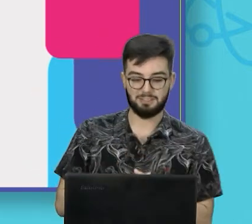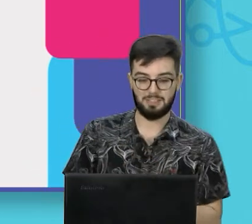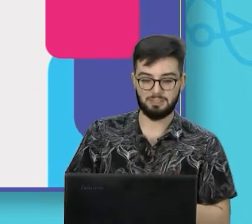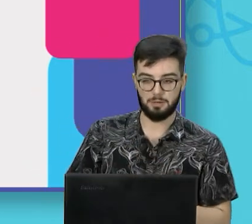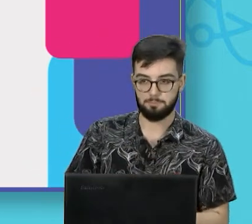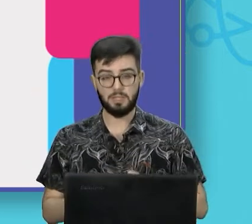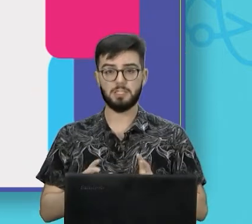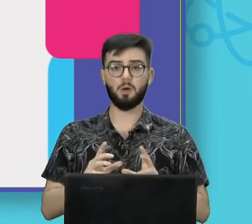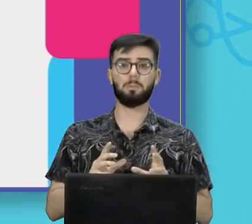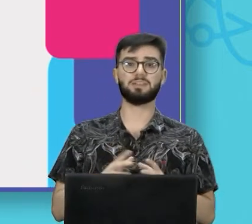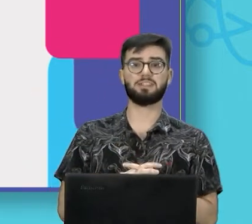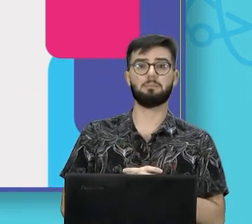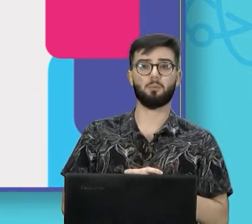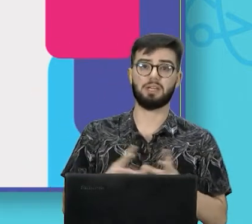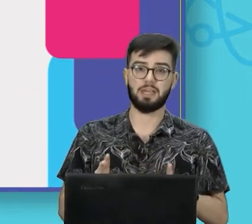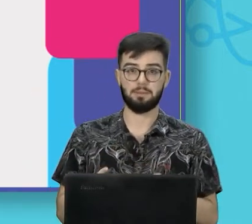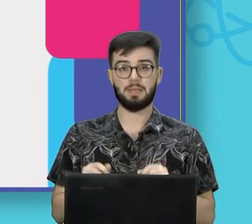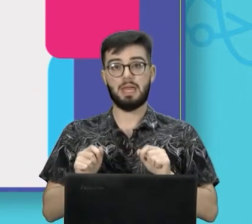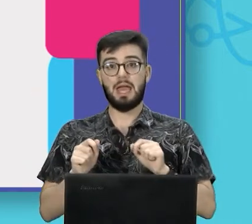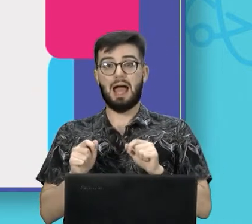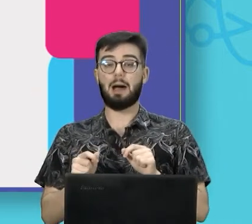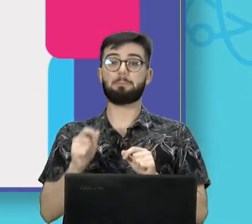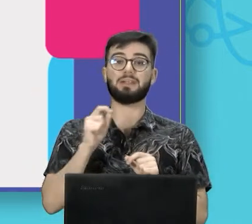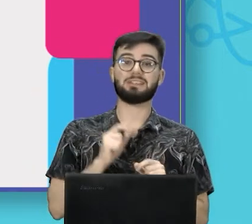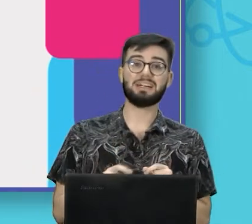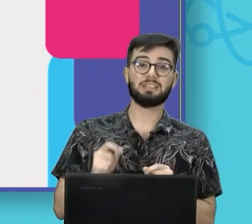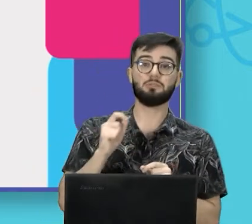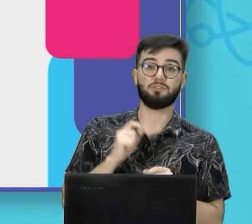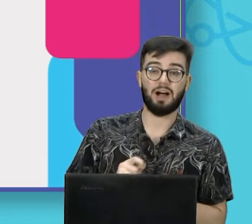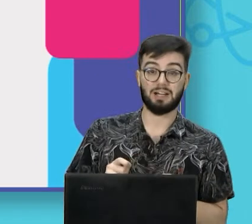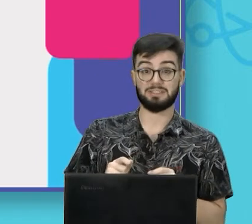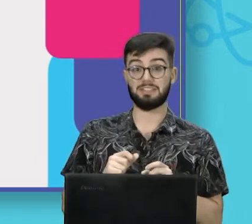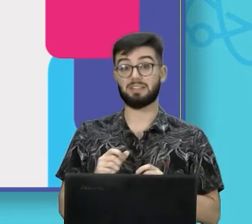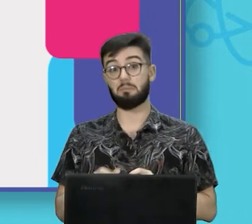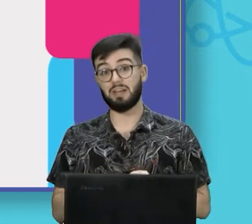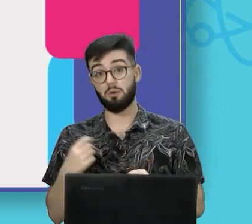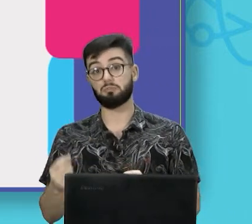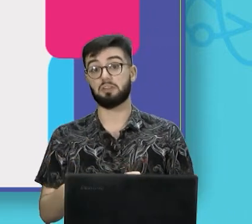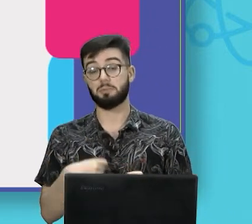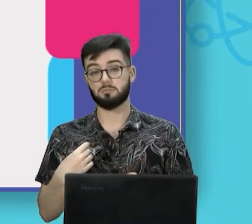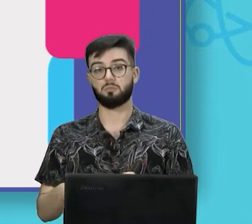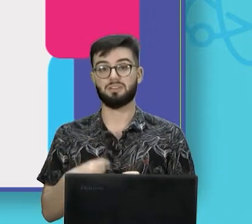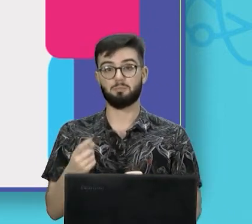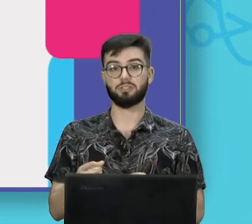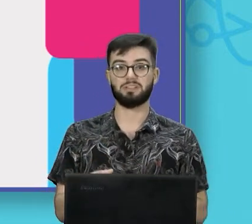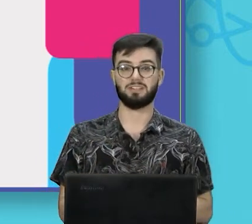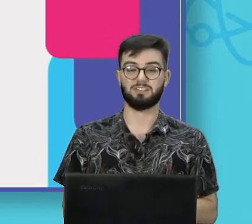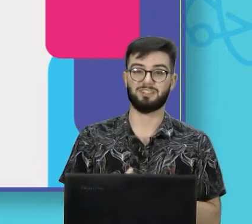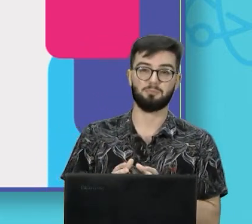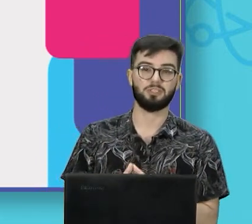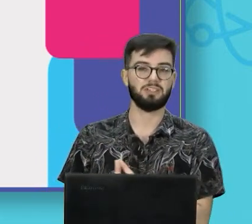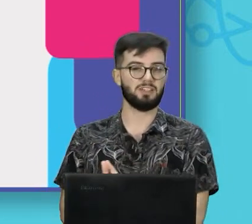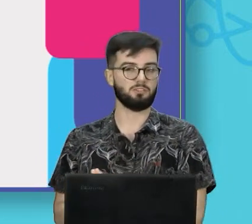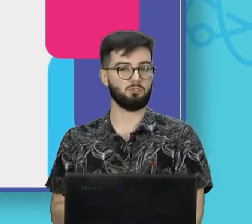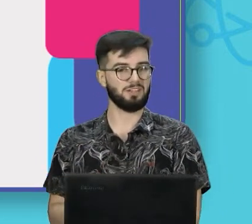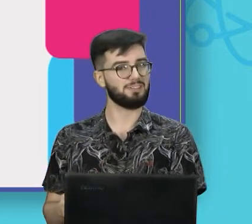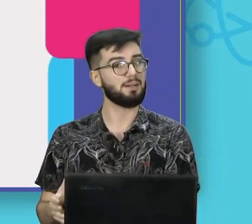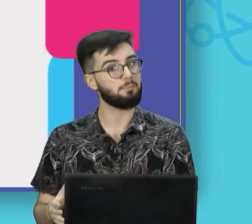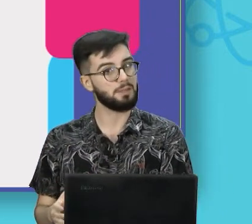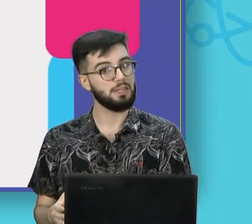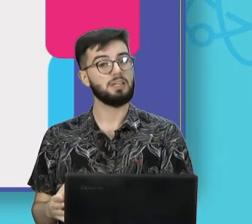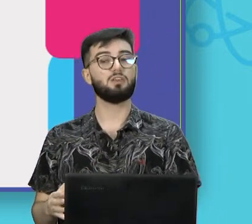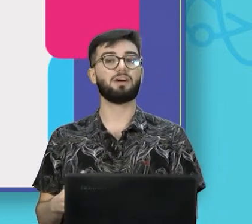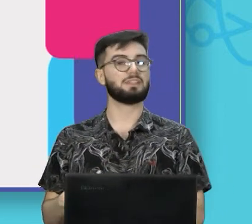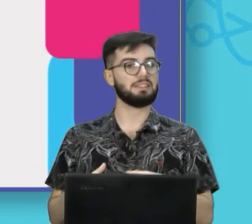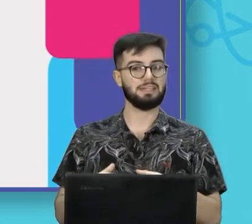depois na CLT então percebam que apesar do vagas Ele trabalha em alguns aspectos com essa modernização essa modernização